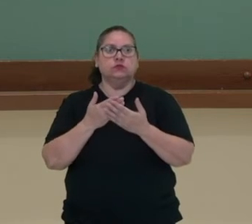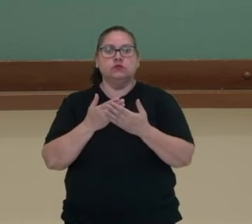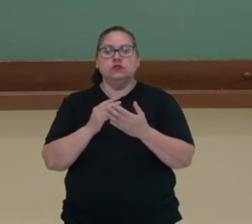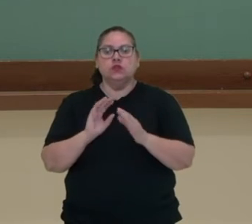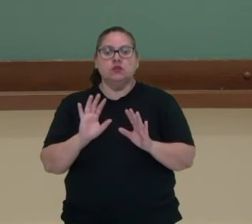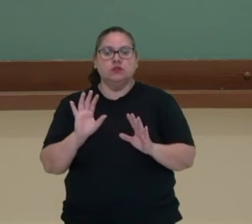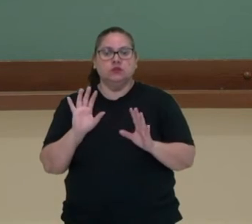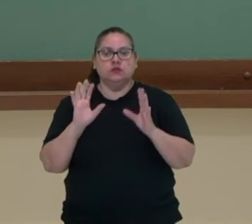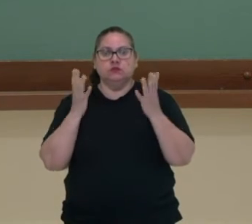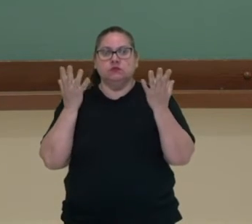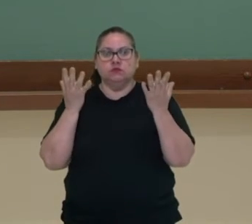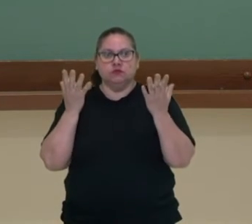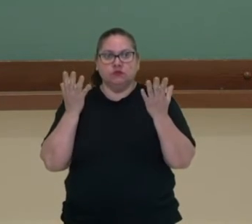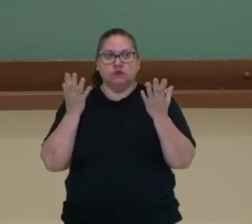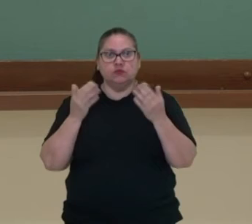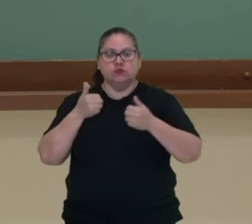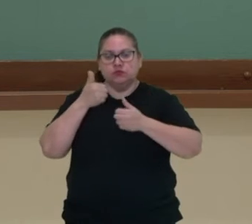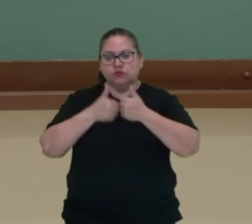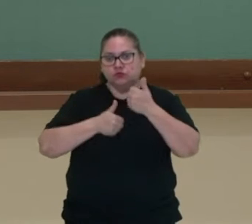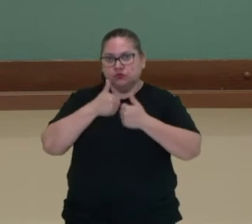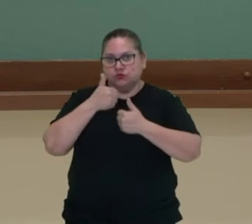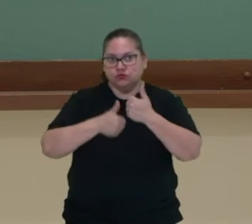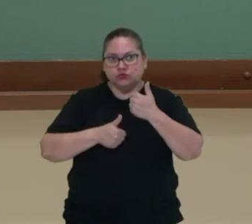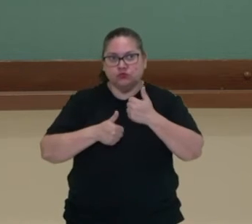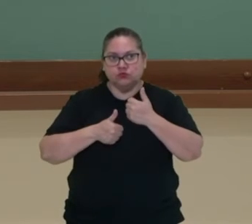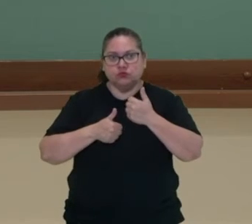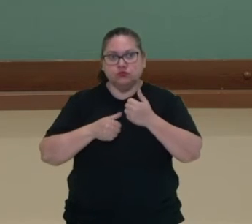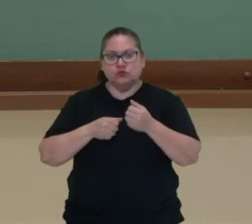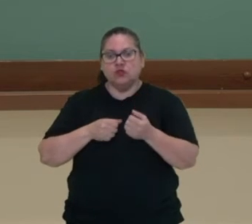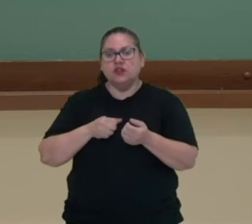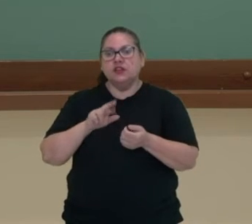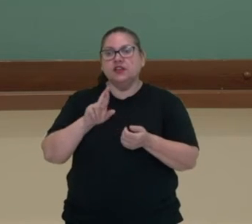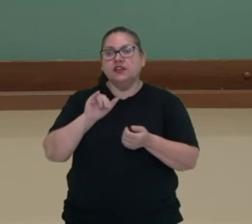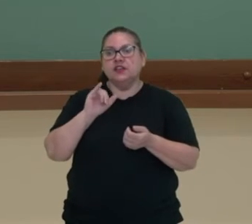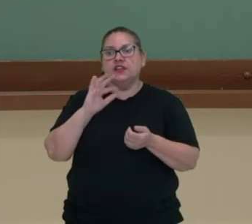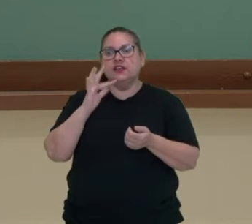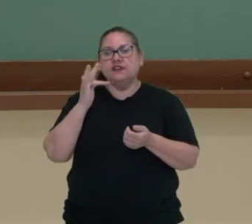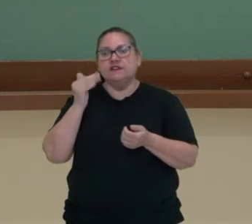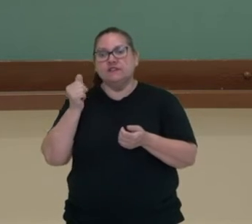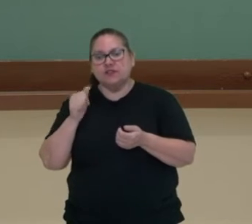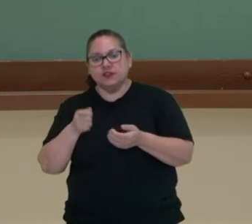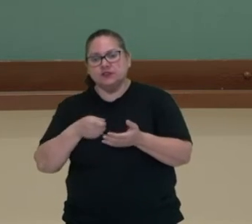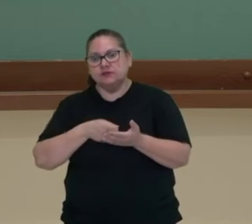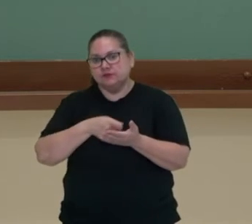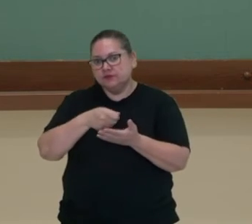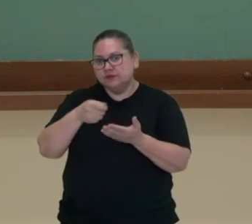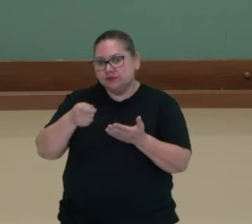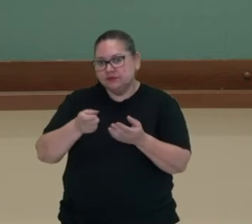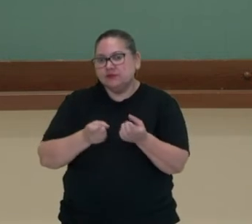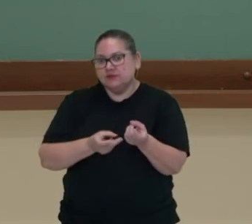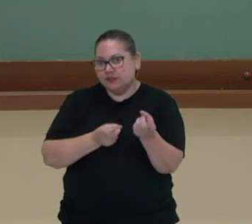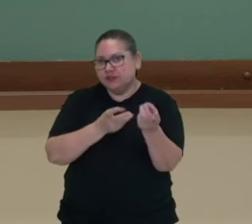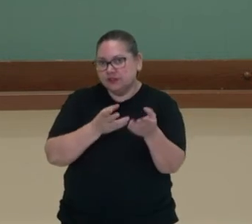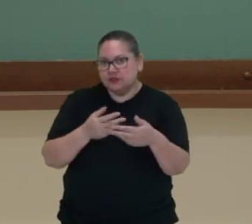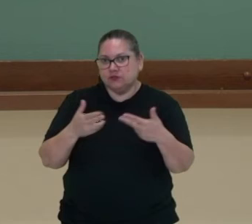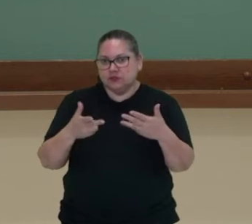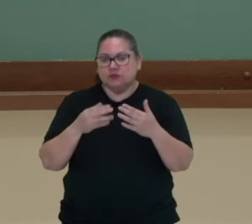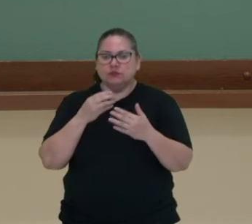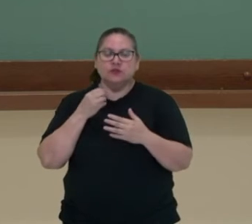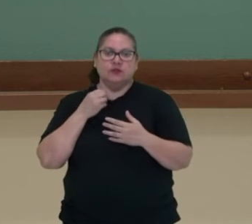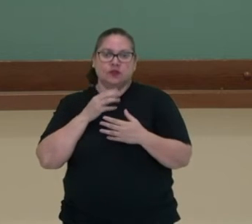algumas celebrações, jogos, rifas, se houver, né, visando aí o bom andamento do colégio.